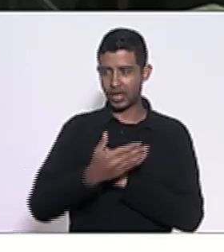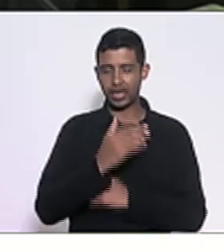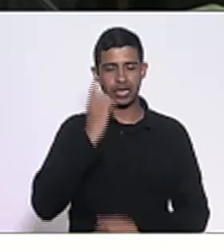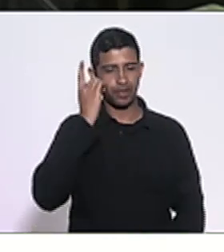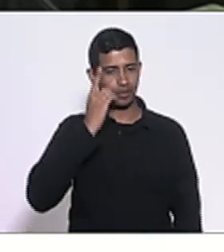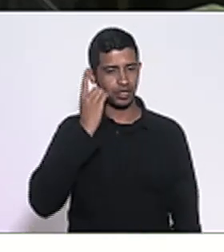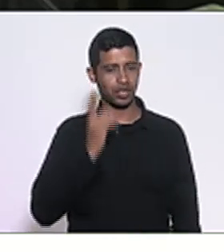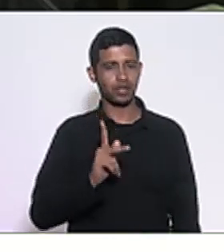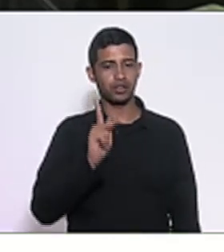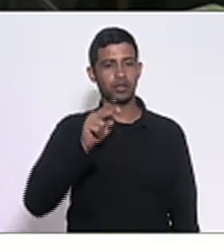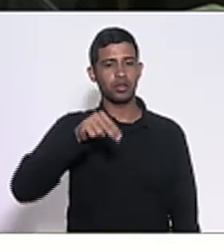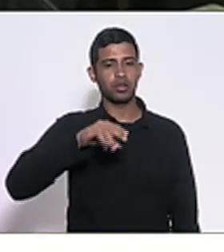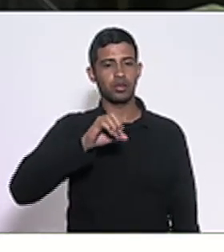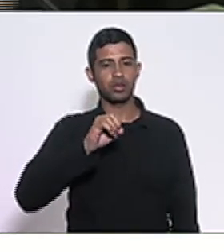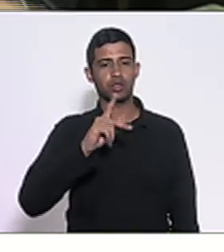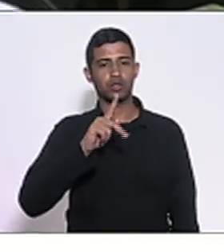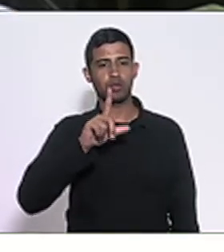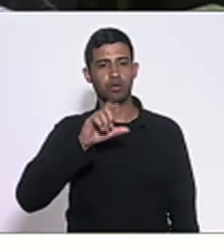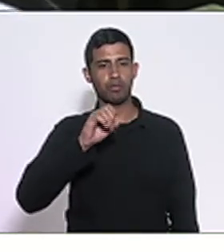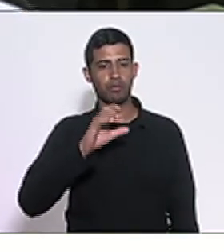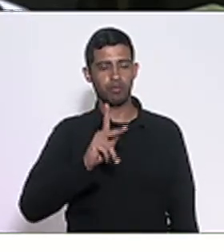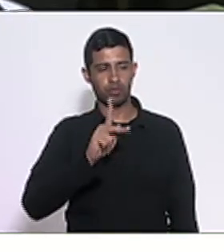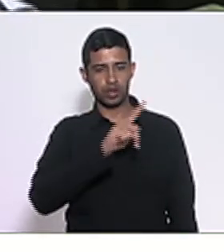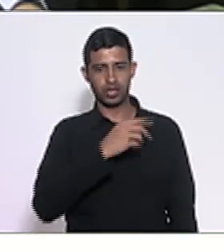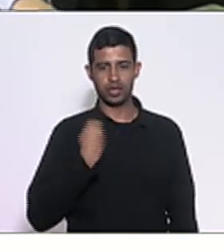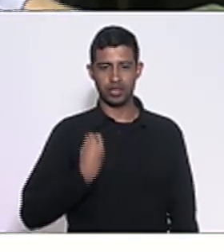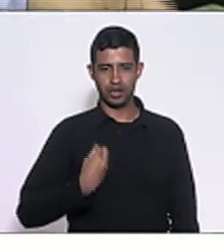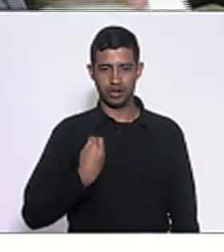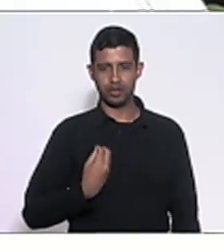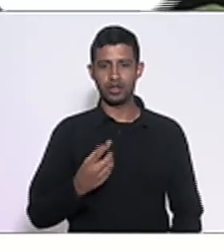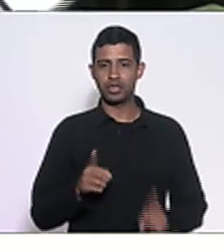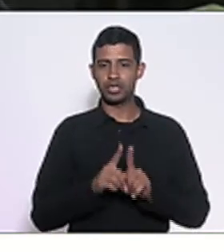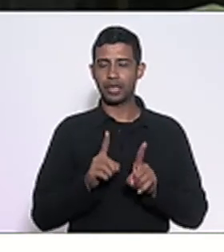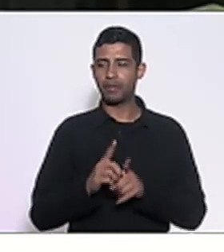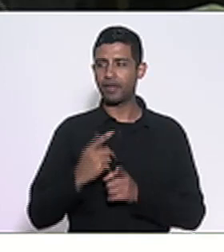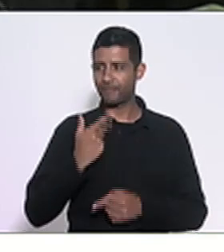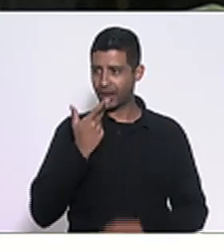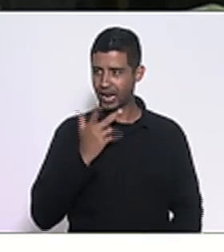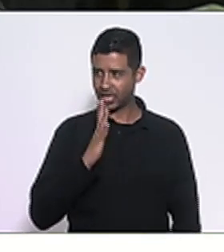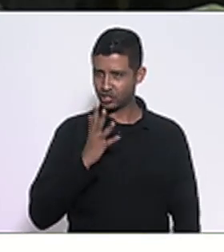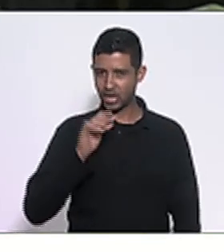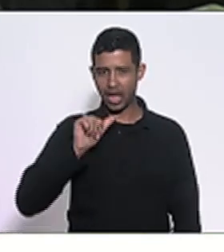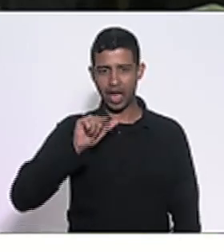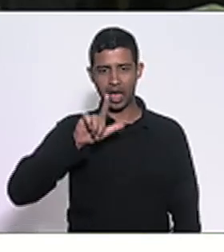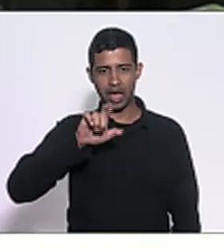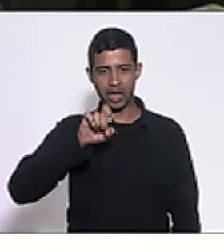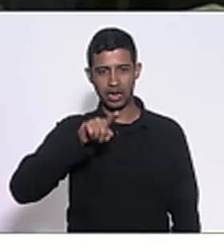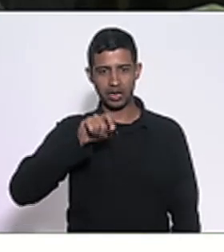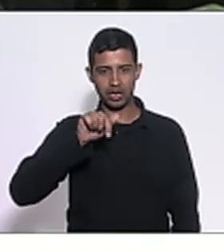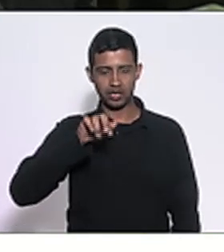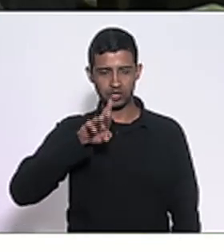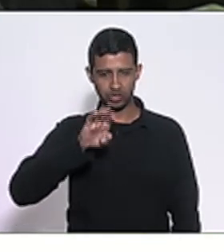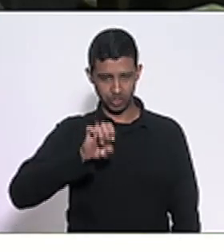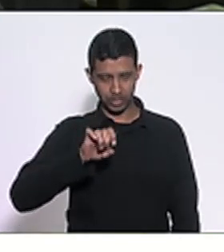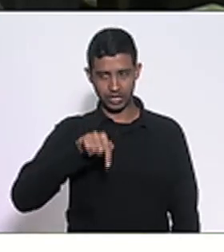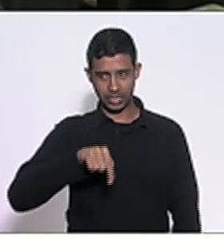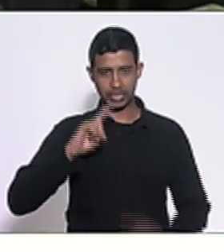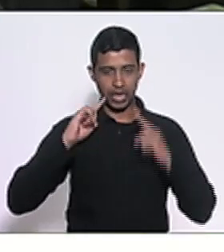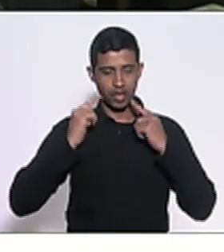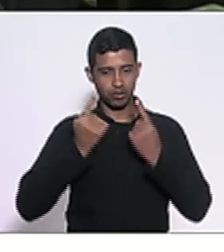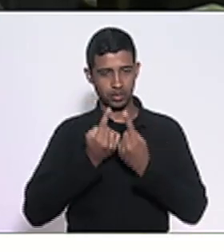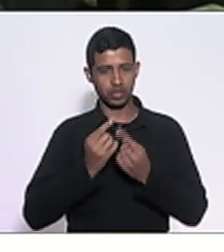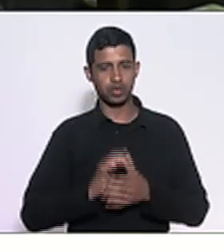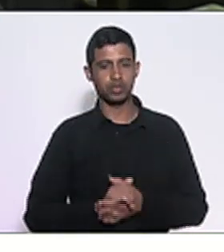aqui presente entre nós. Já tinha mencionado, Alexandre, a sua iniciativa de propor à comissão esta audiência, e também quero